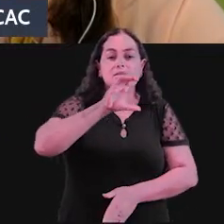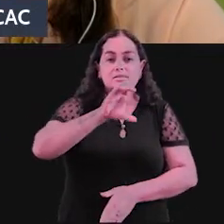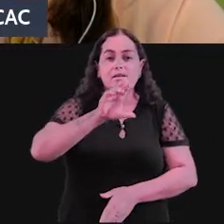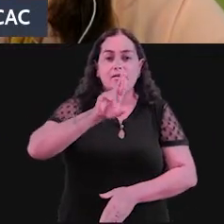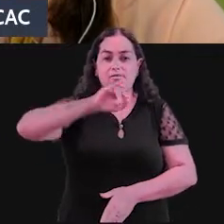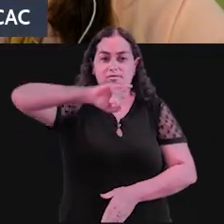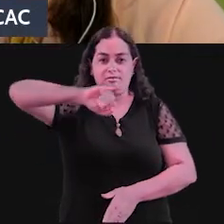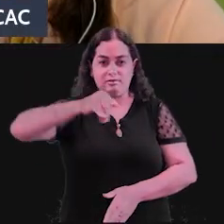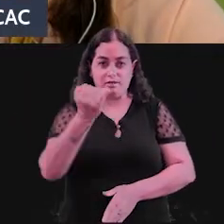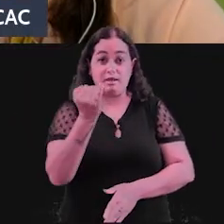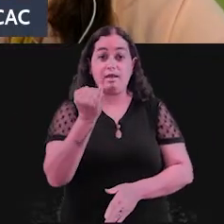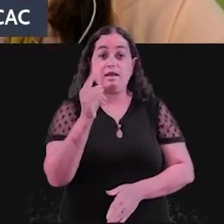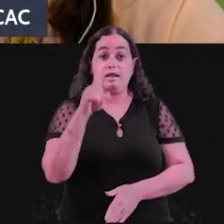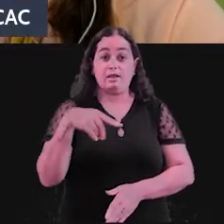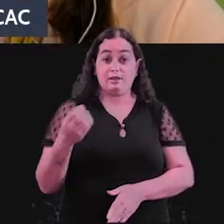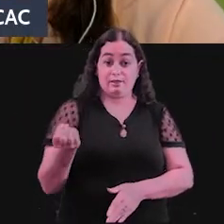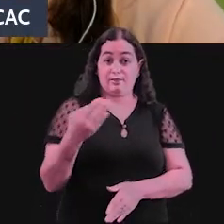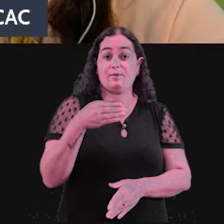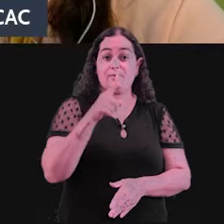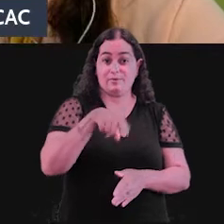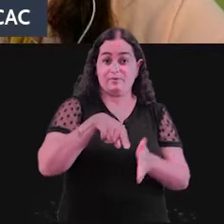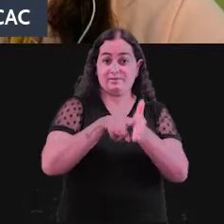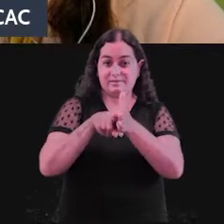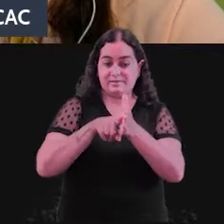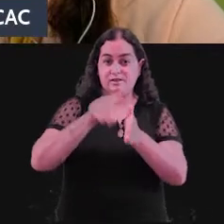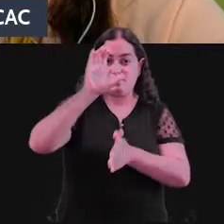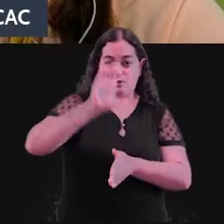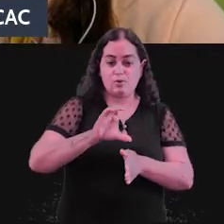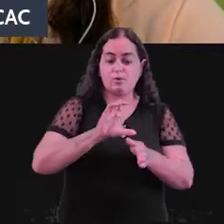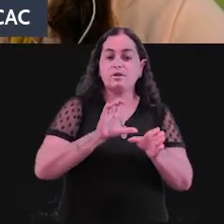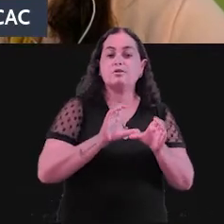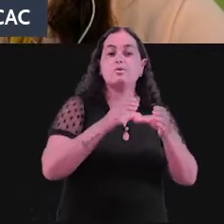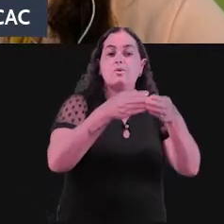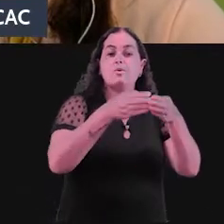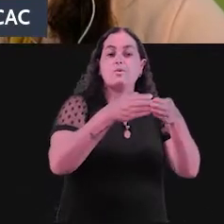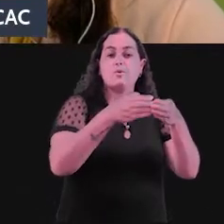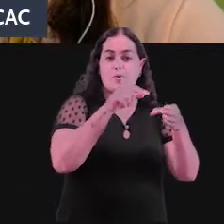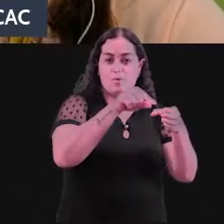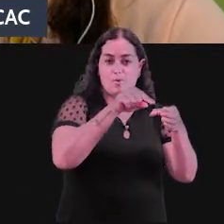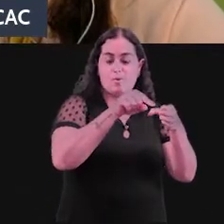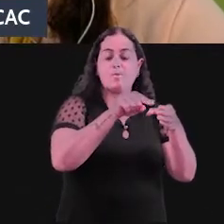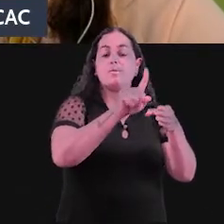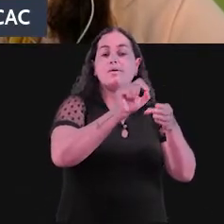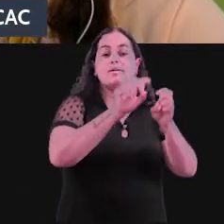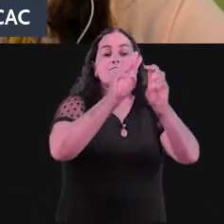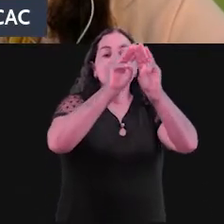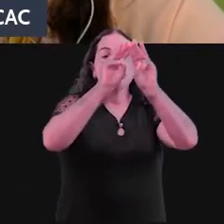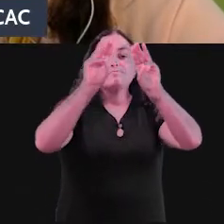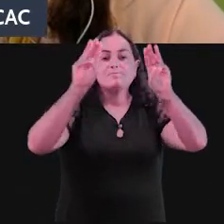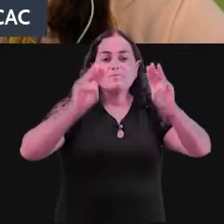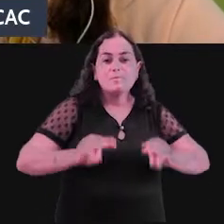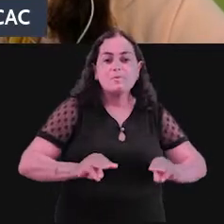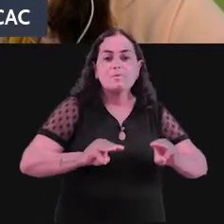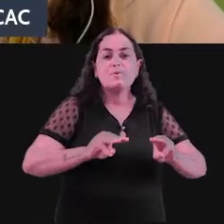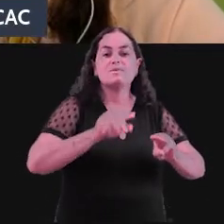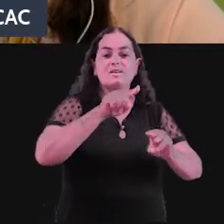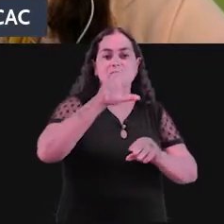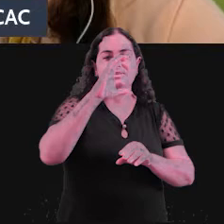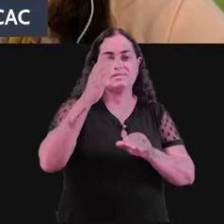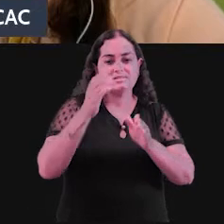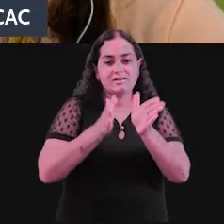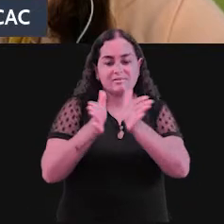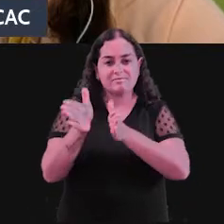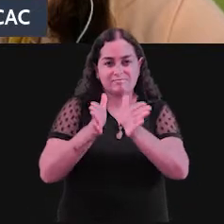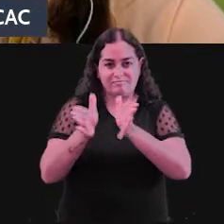CECIERJ e jovem cientista do nosso estado, FAPERJ, coordenadora do grupo de pesquisa Museus e Centros de Ciências Acessíveis,